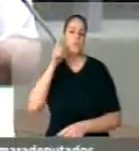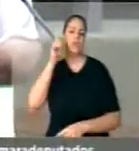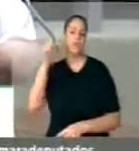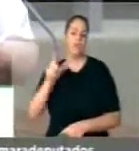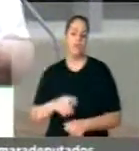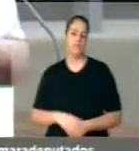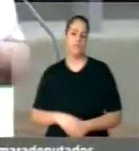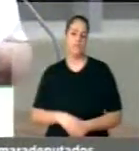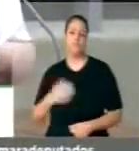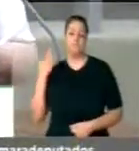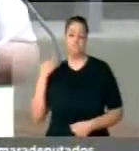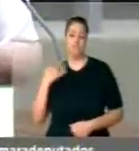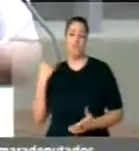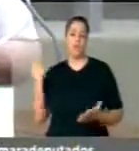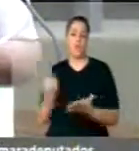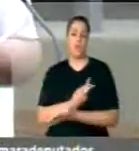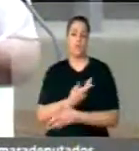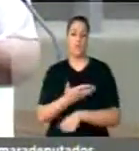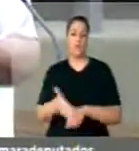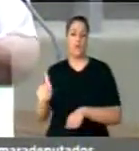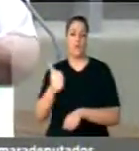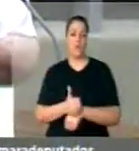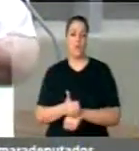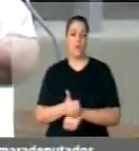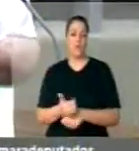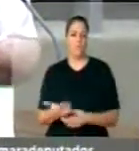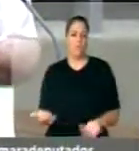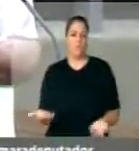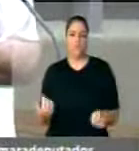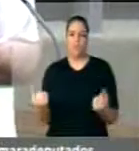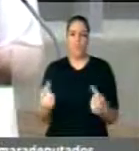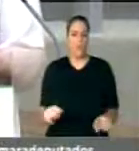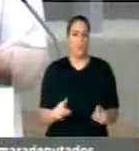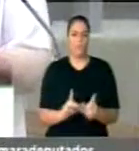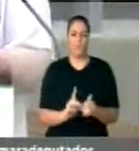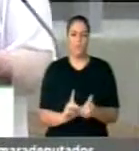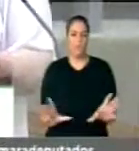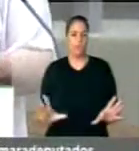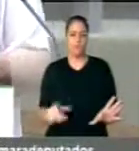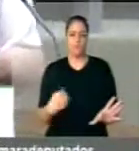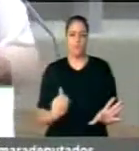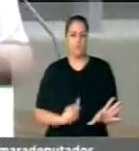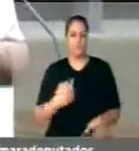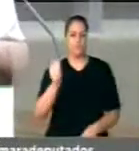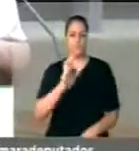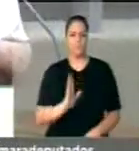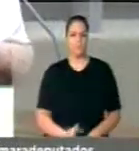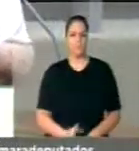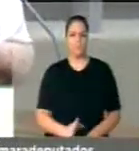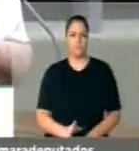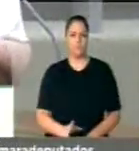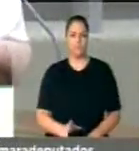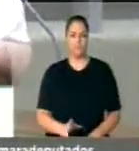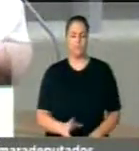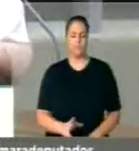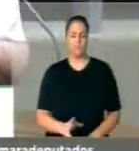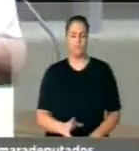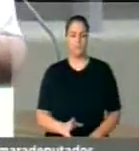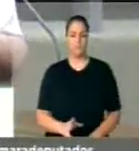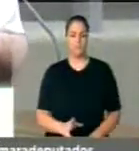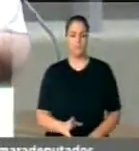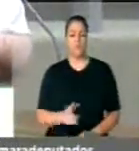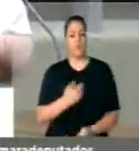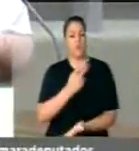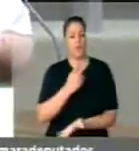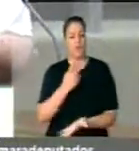golpe parlamentar que feriu de morte nossa democracia e que pariu